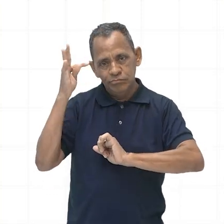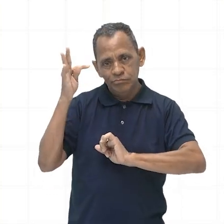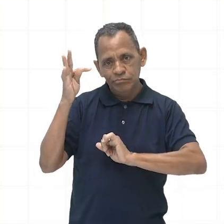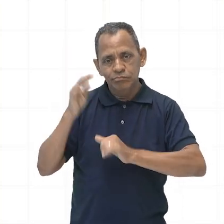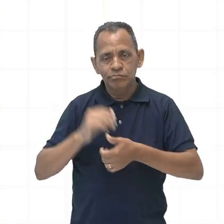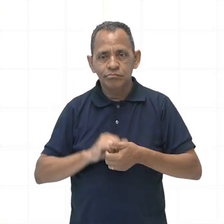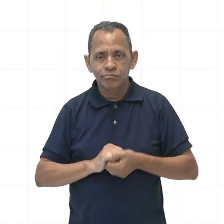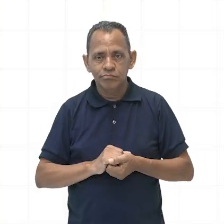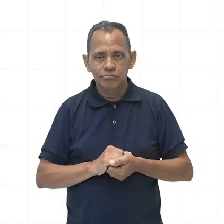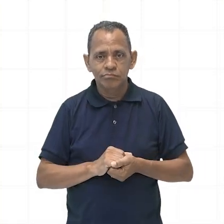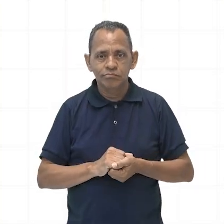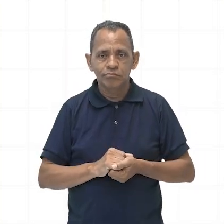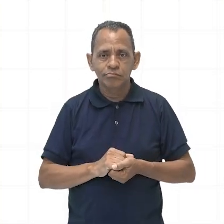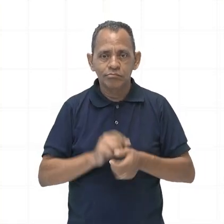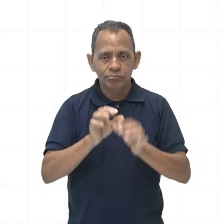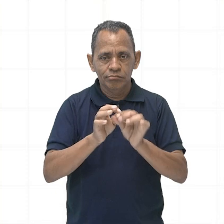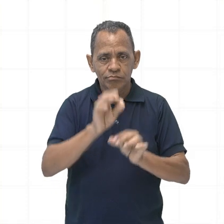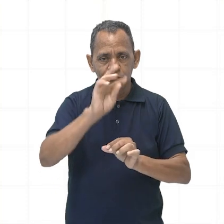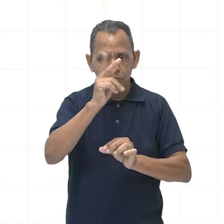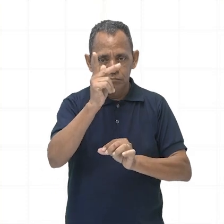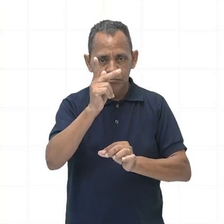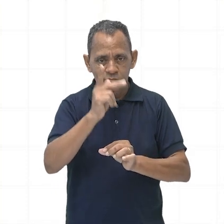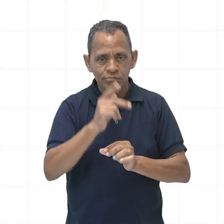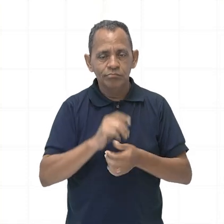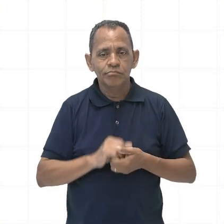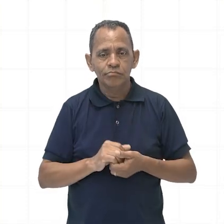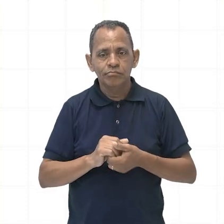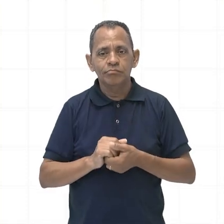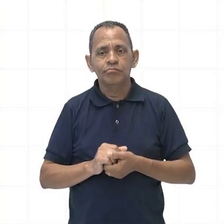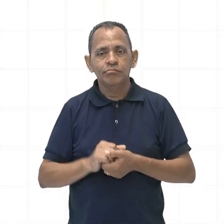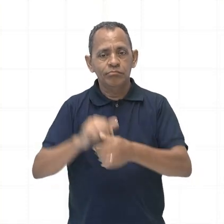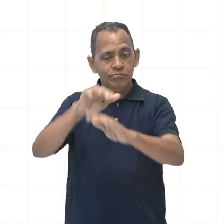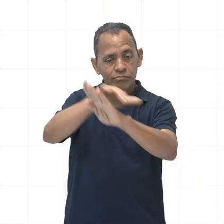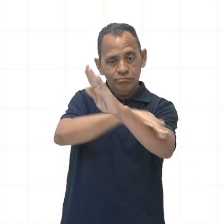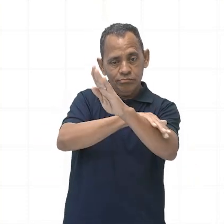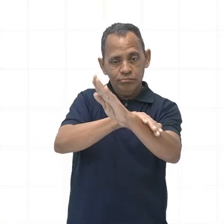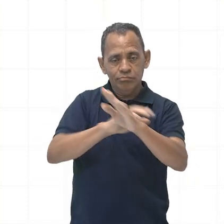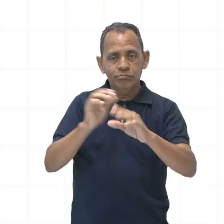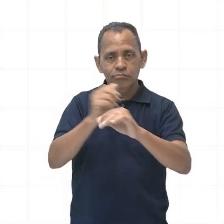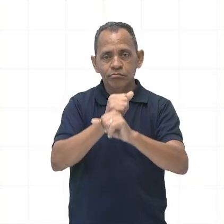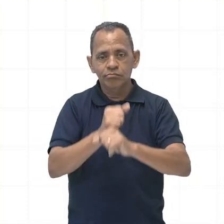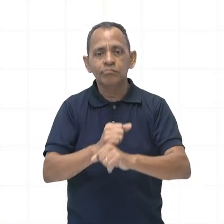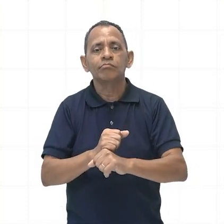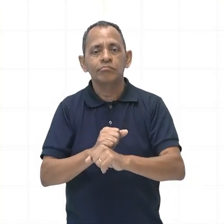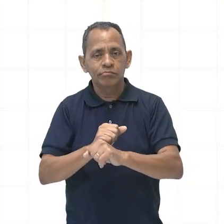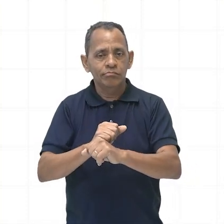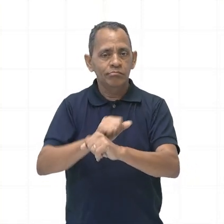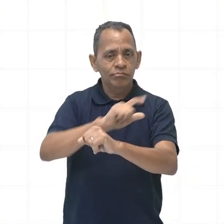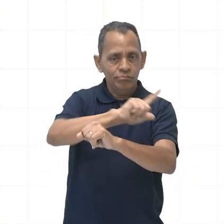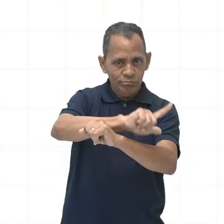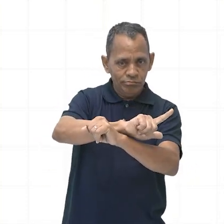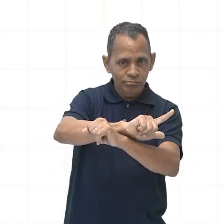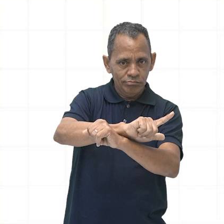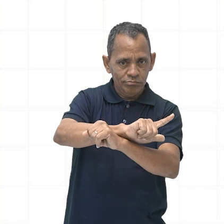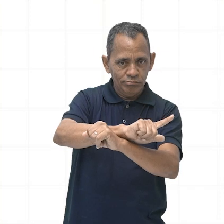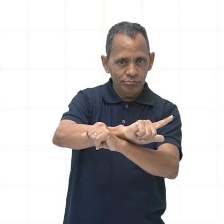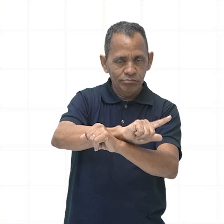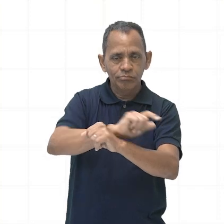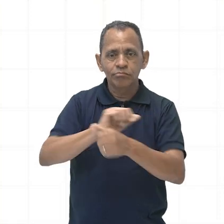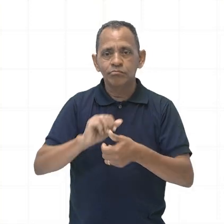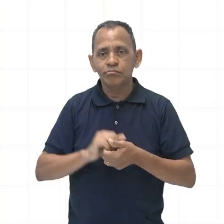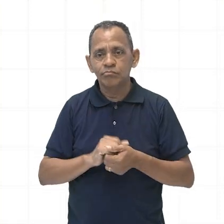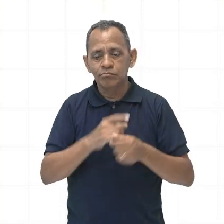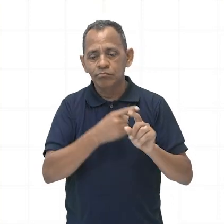essas fórmulas, né? Olha, a altura H de um triângulo equilátero é igual ao produto da medida do lado. Então, sempre vai ser a medida do